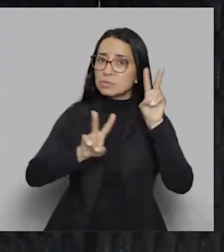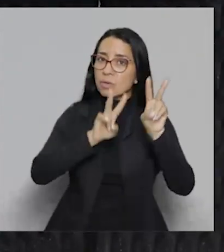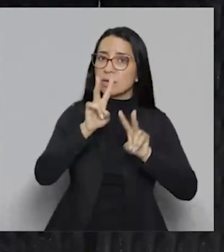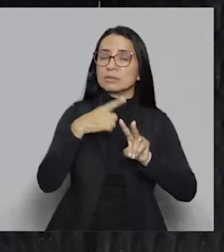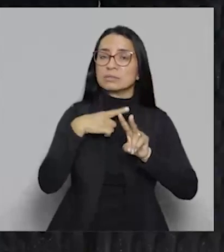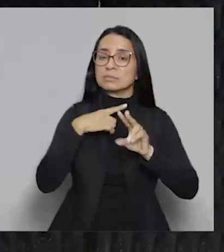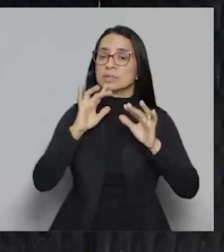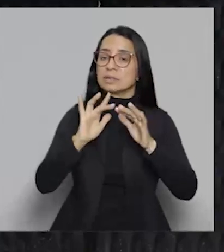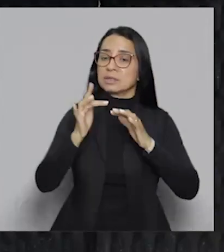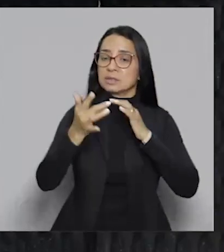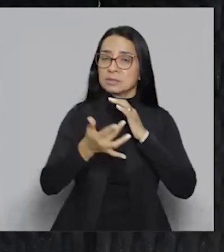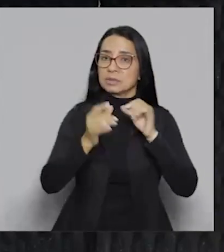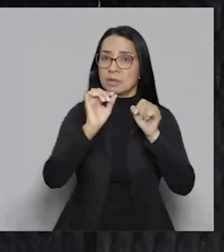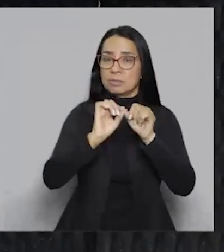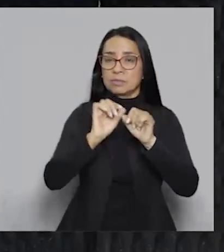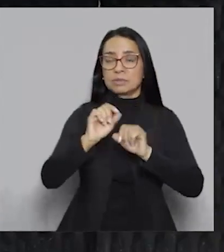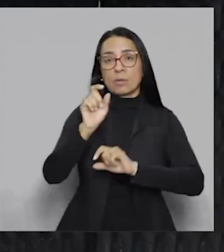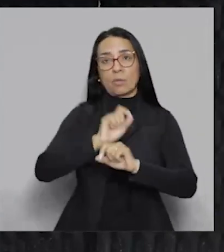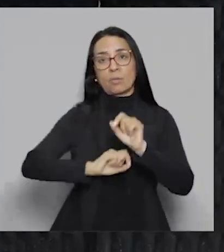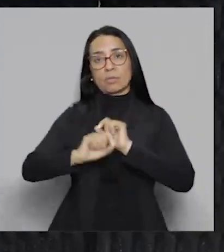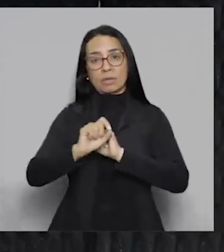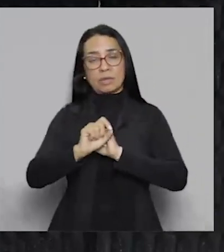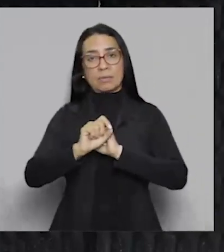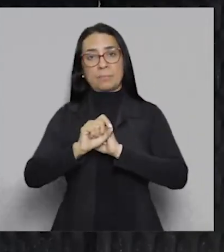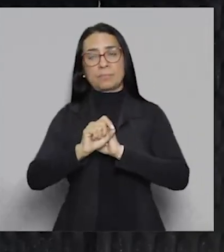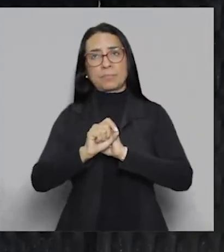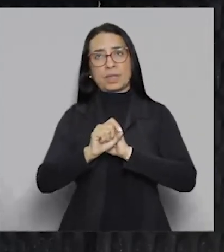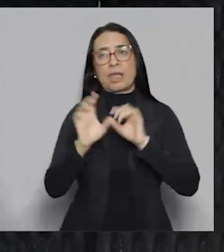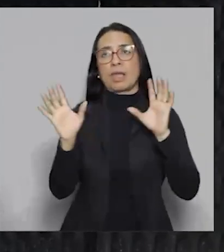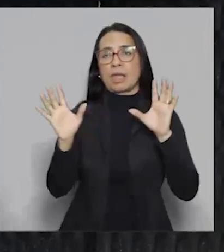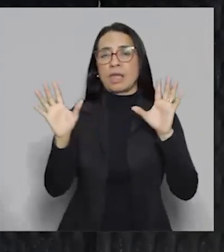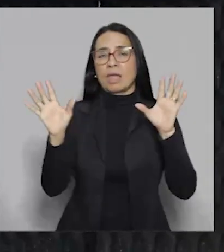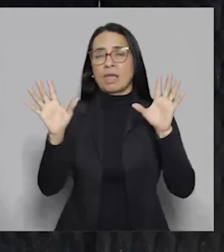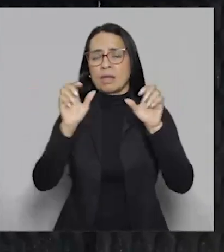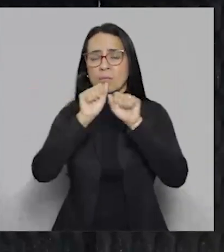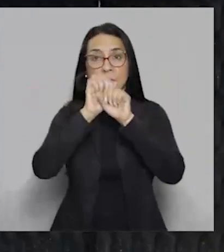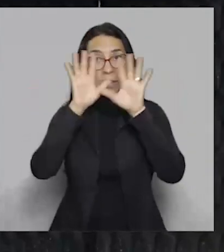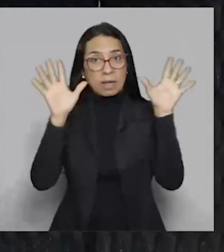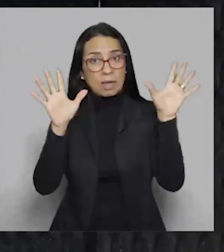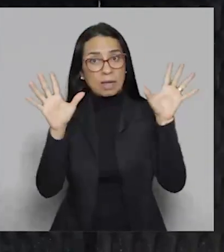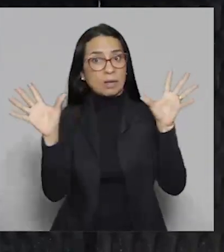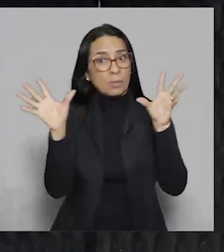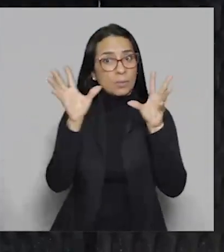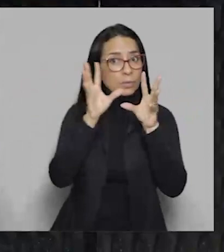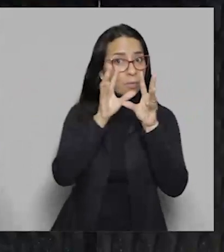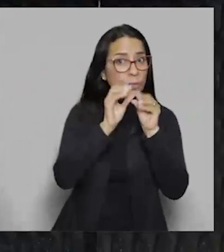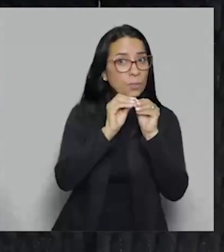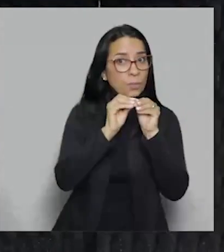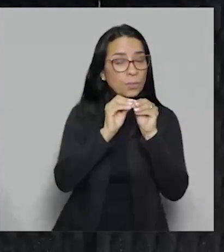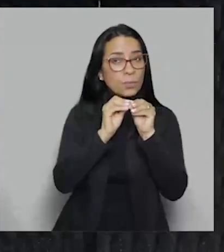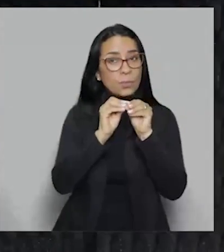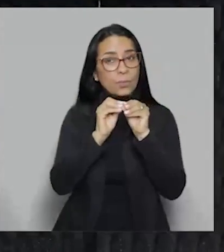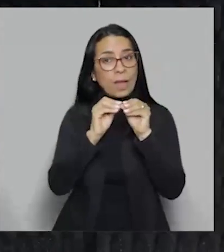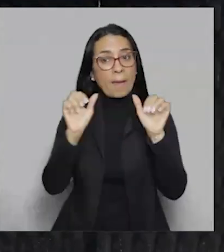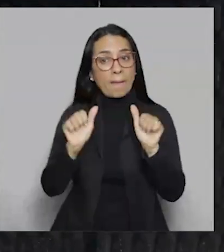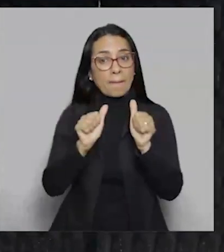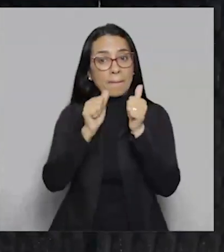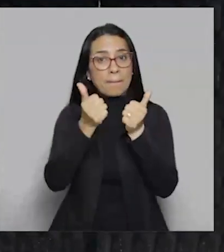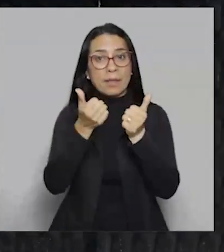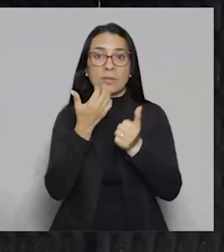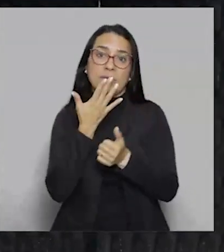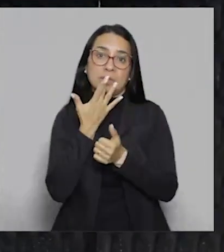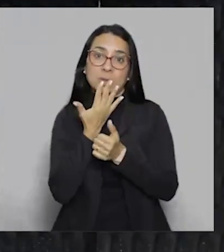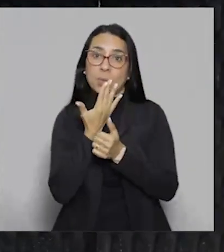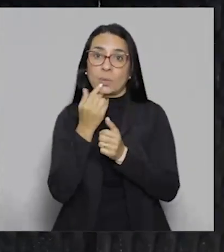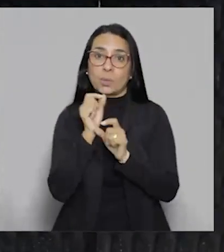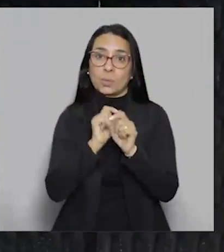naquela rede social para fazer um claro escuro, aumentar a intensidade, melhorar as cores, colocar um filtro, como